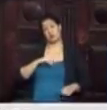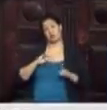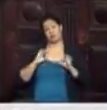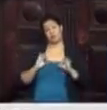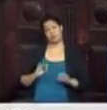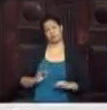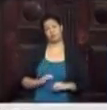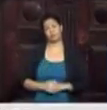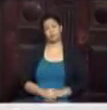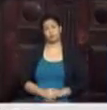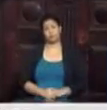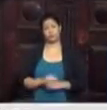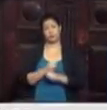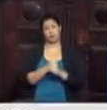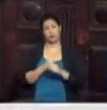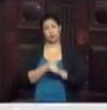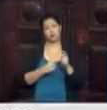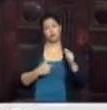de trabalho.